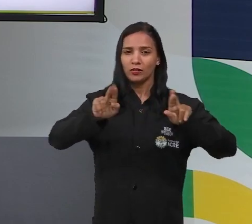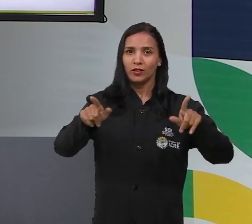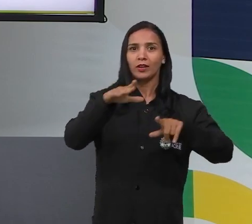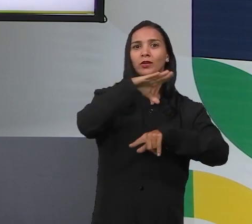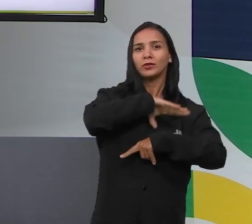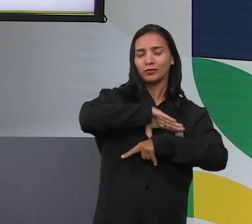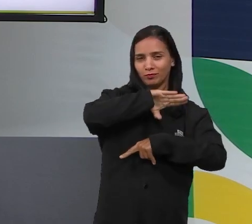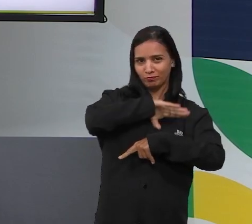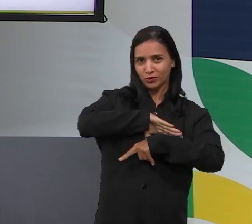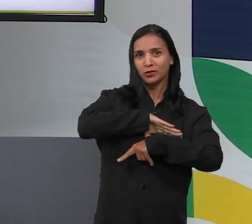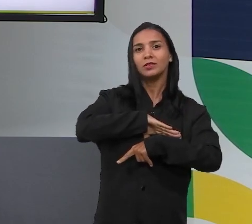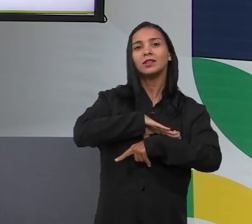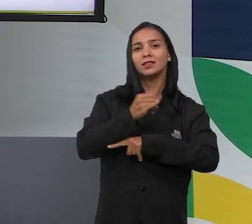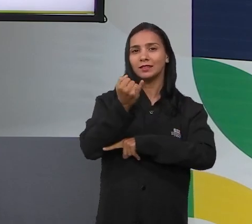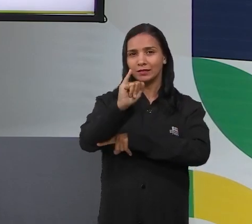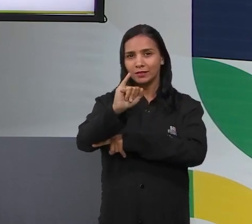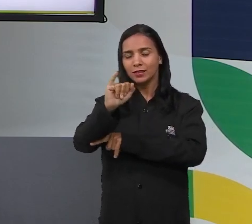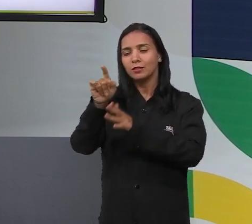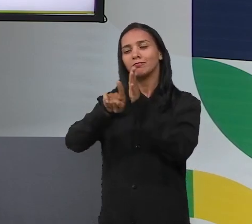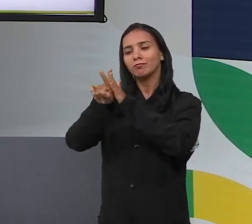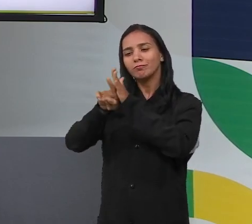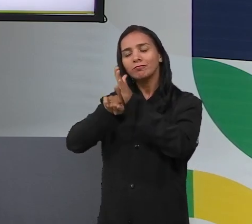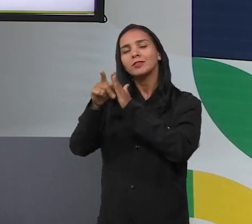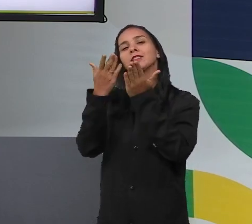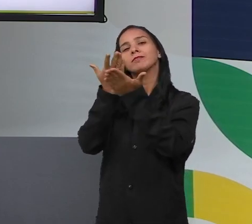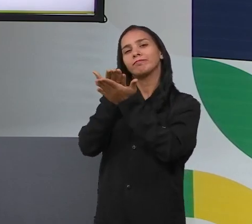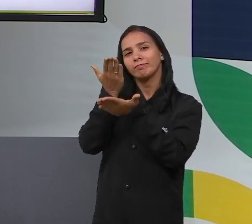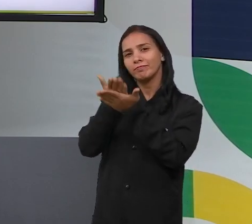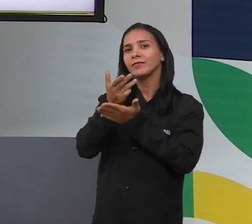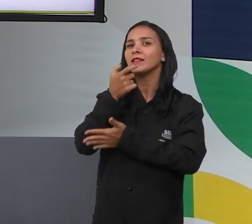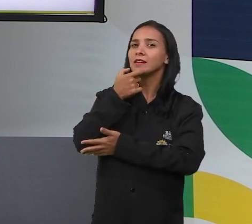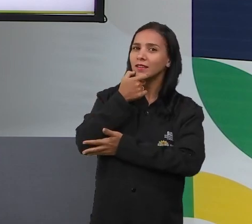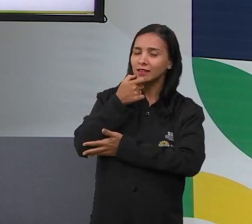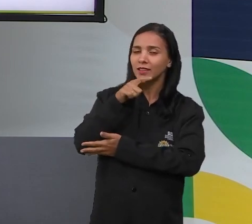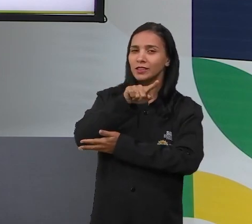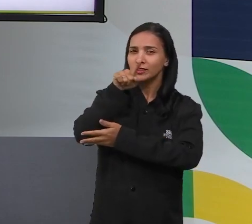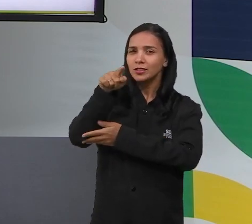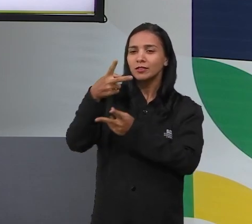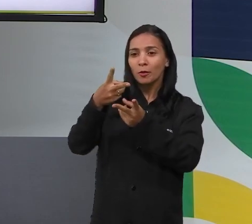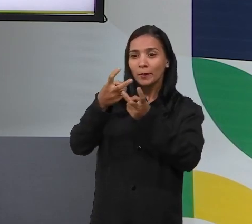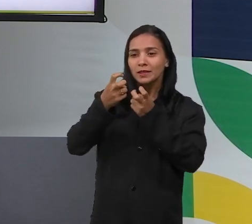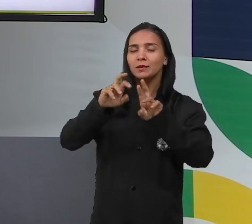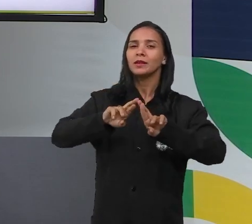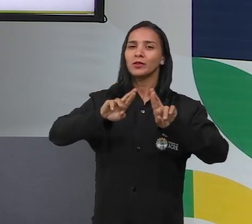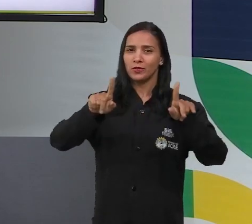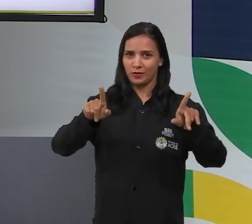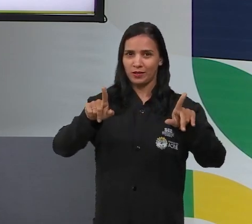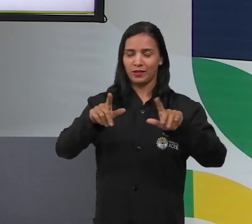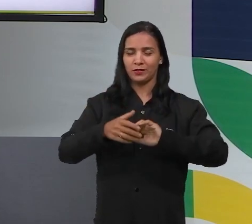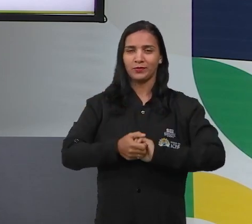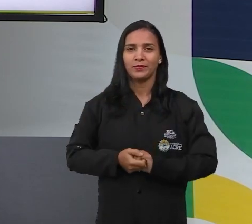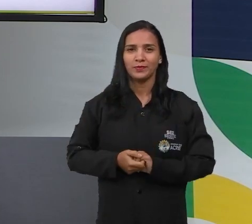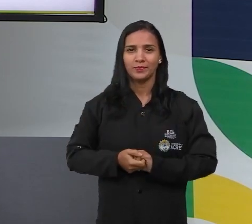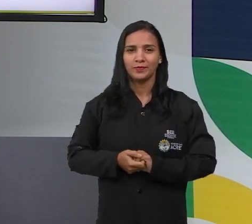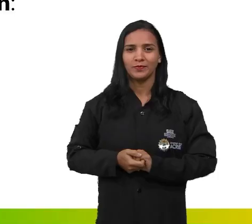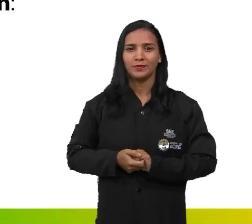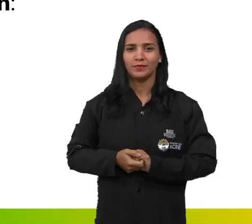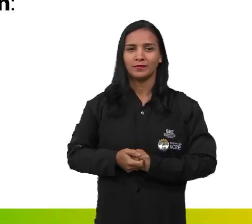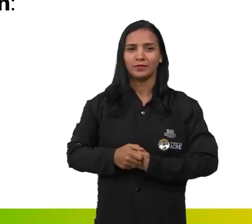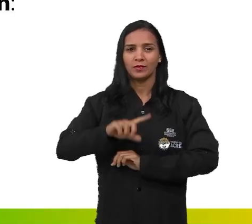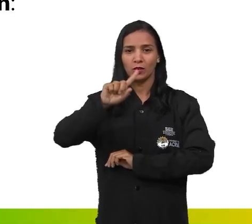caso, você for estudar, for até mesmo pronunciar as palavras em inglês, tudo bem? Vamos agora para a